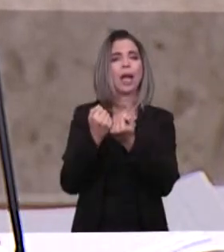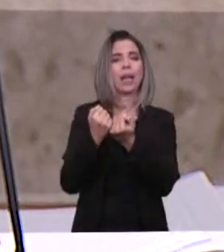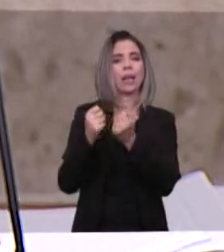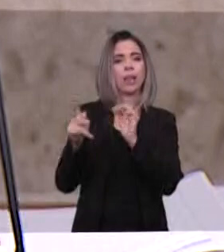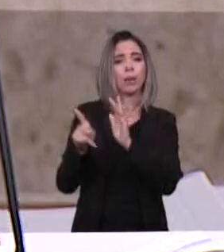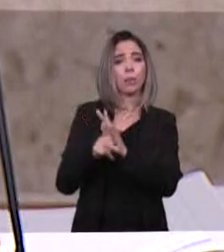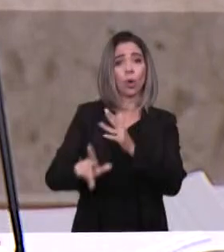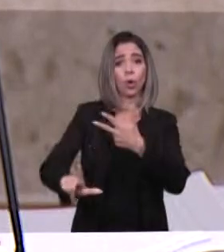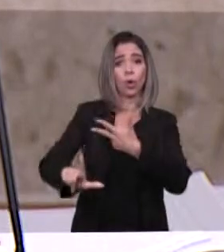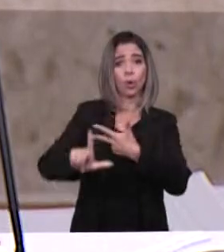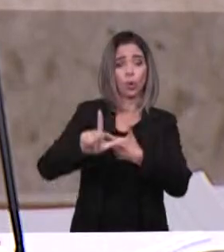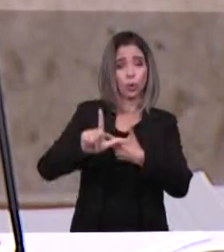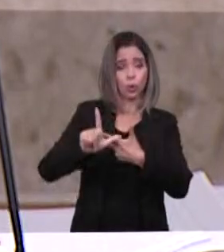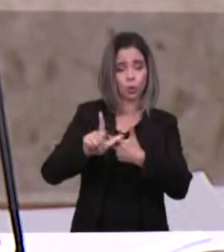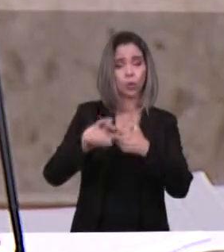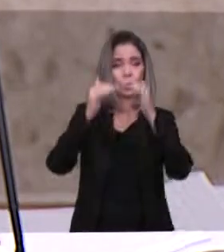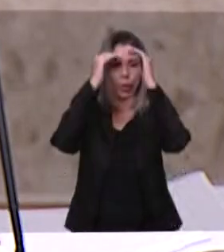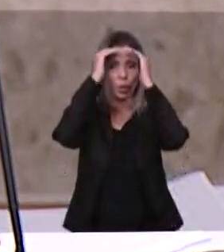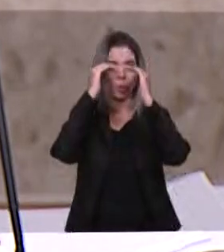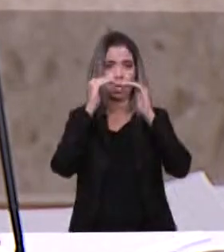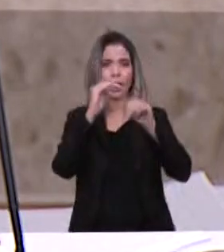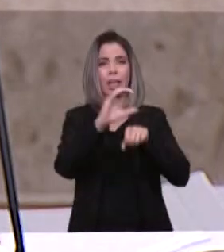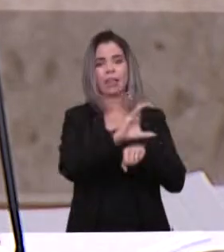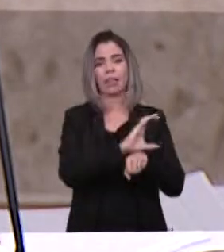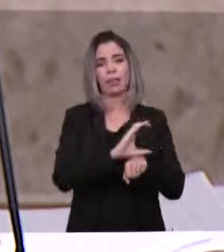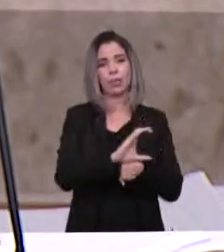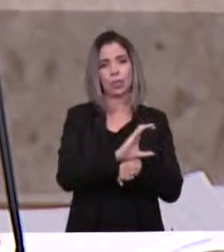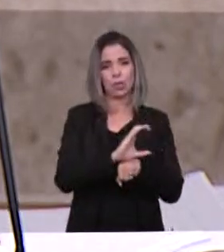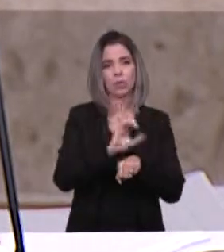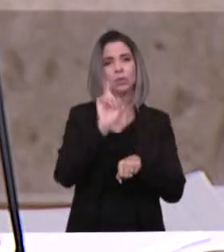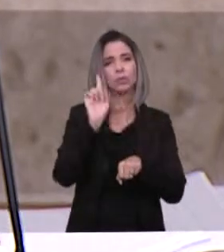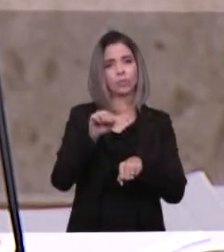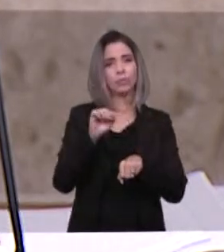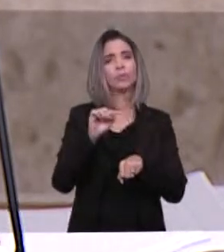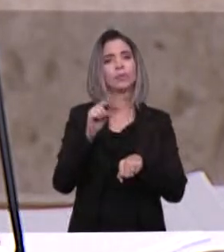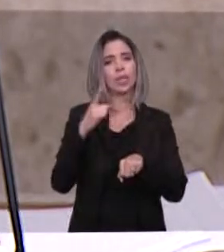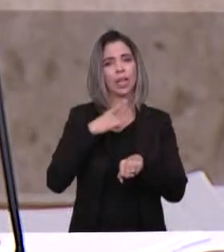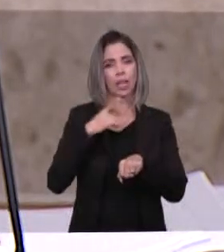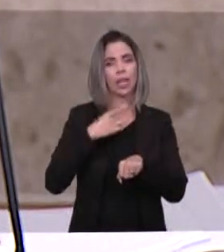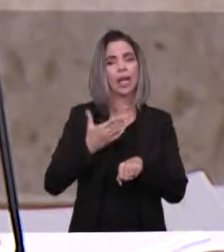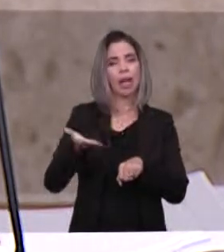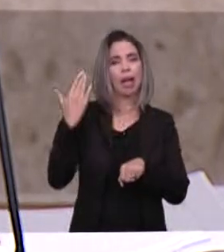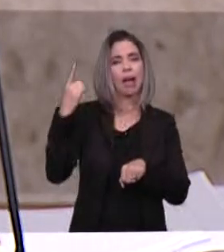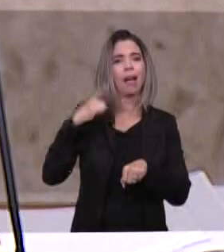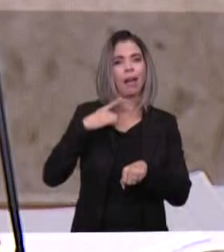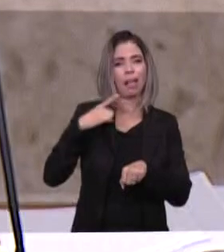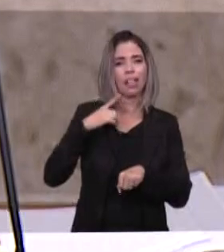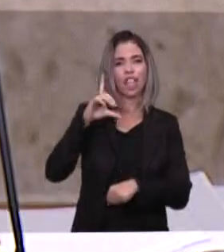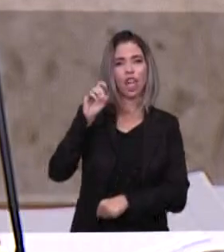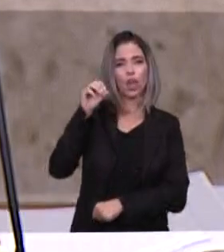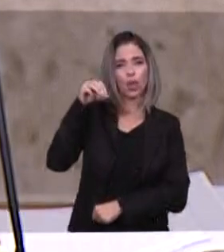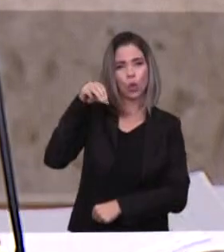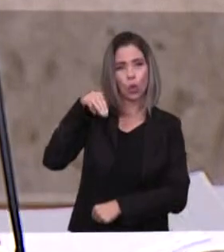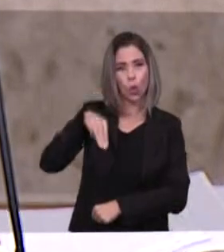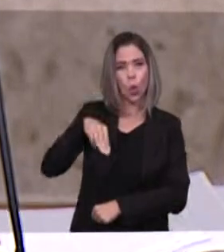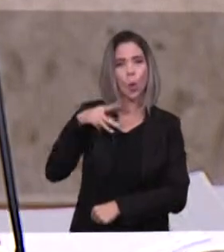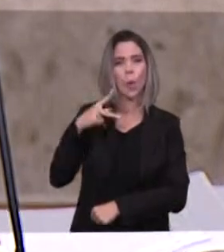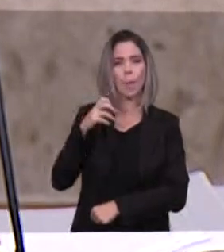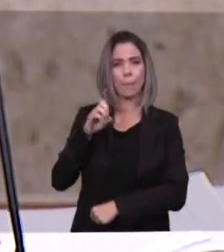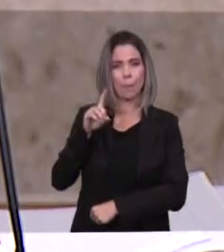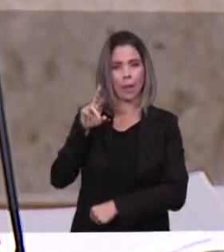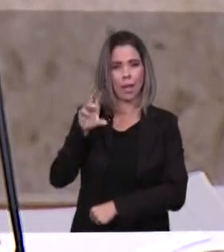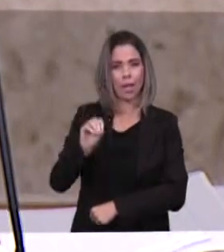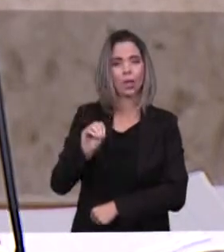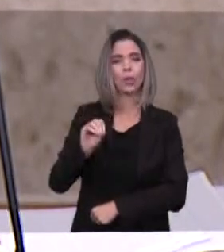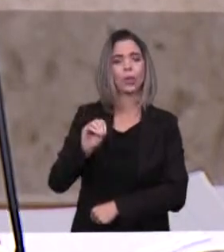Legislativa e Constituinte, que terminou sendo dissolvida por Dom Pedro I com a outorga da